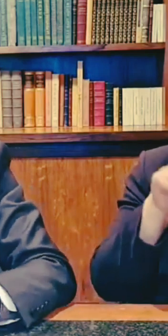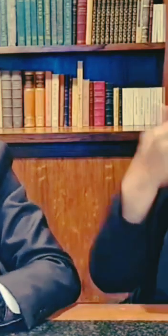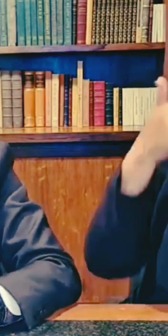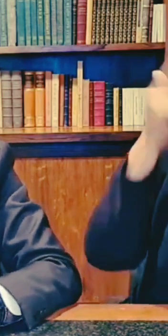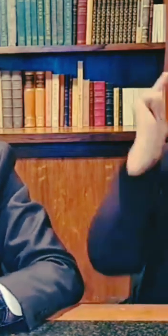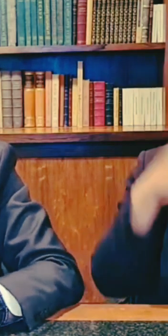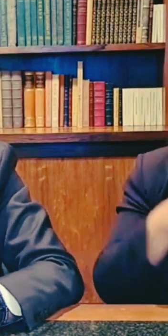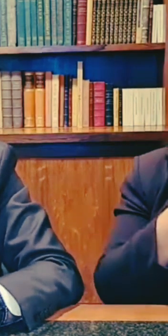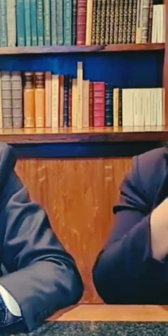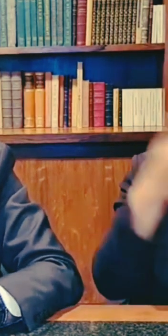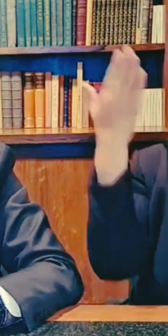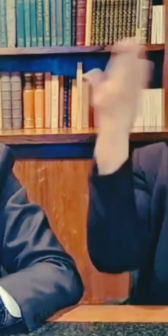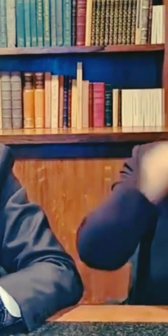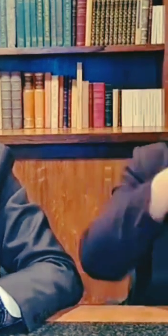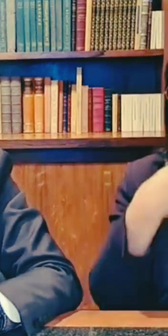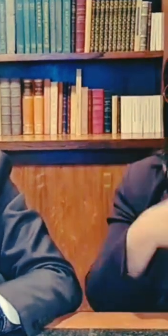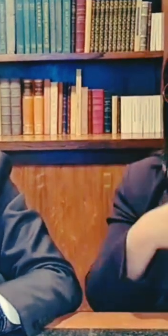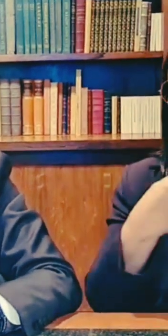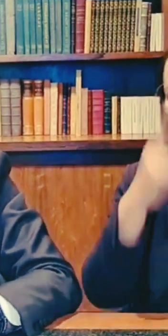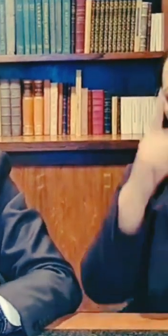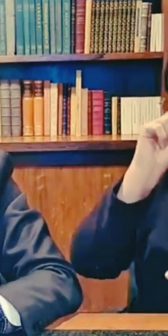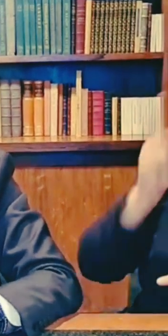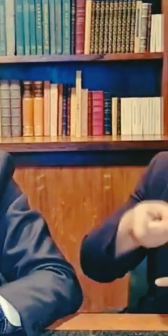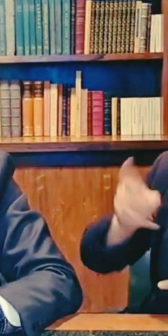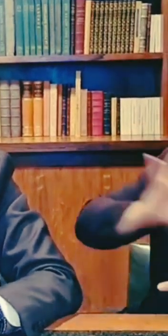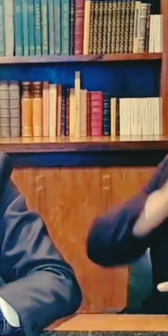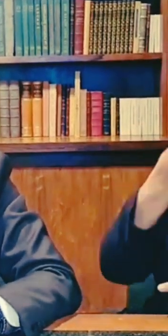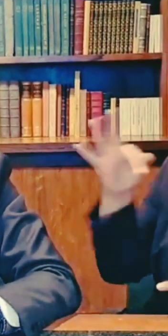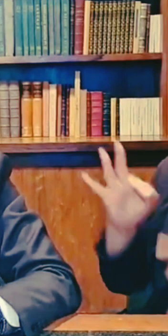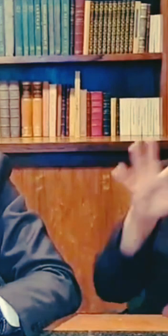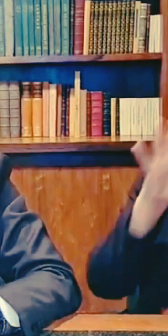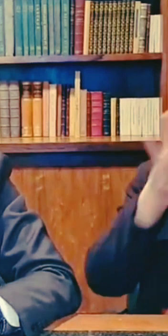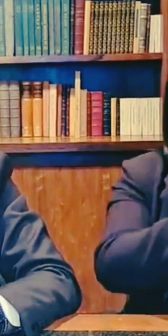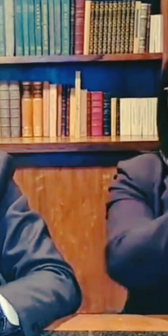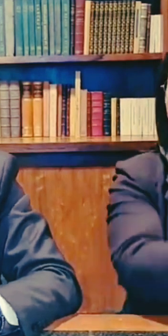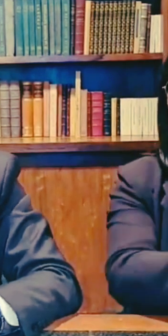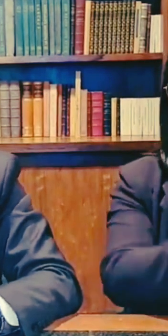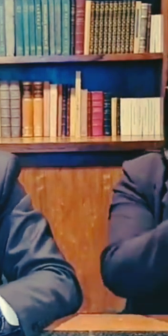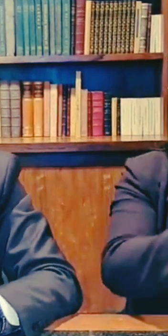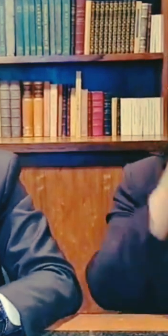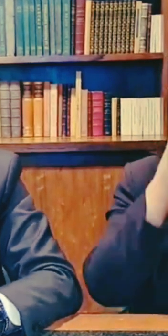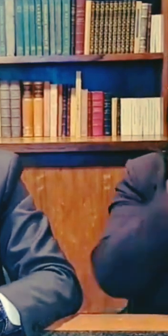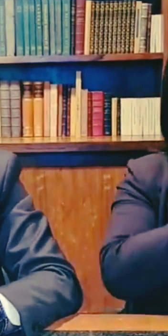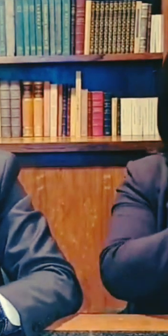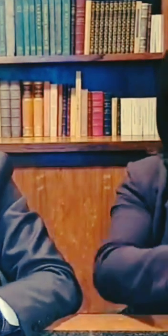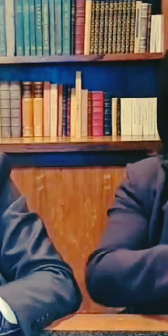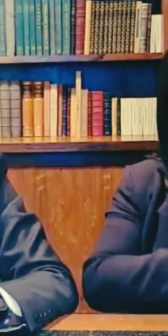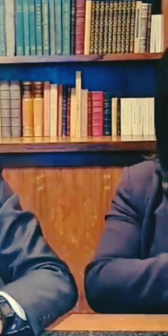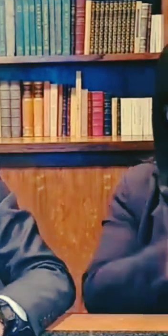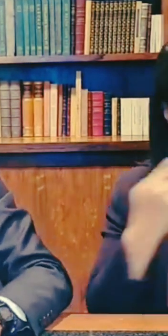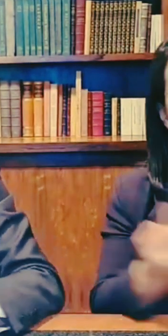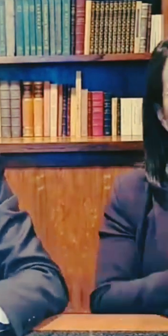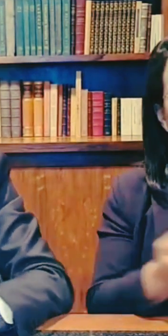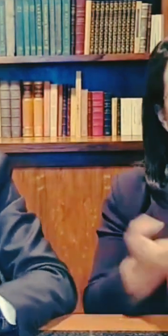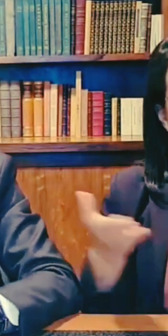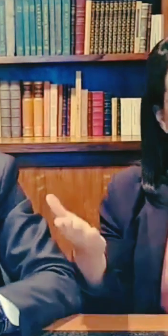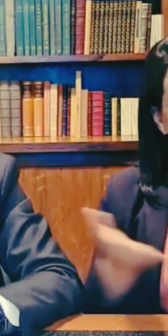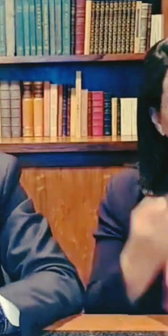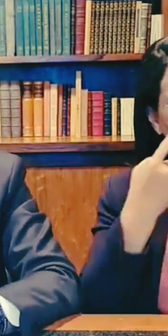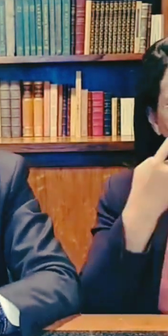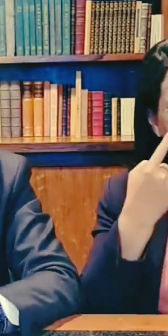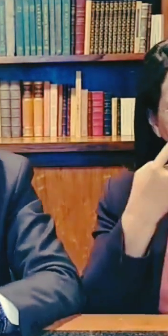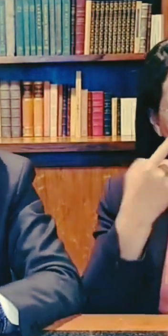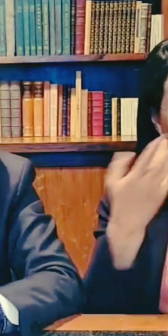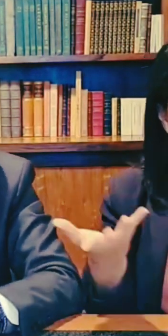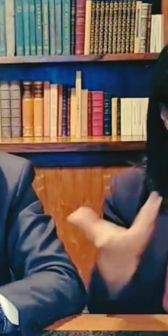a fundamentação dessa operação o mais rápido possível. Porque agora estão vendo que a